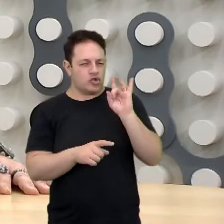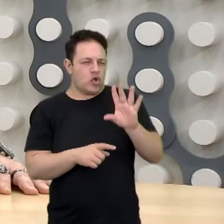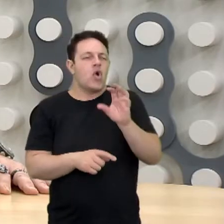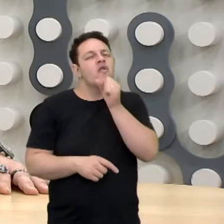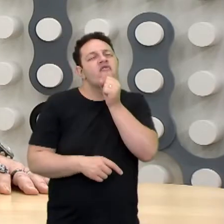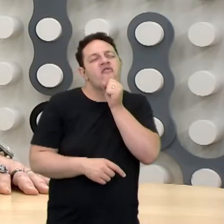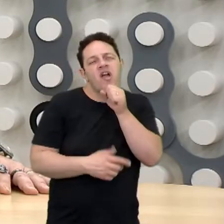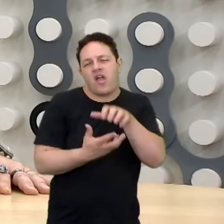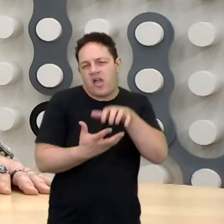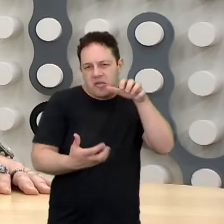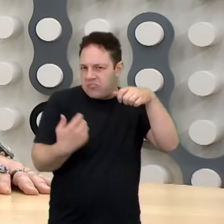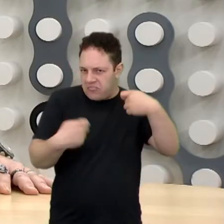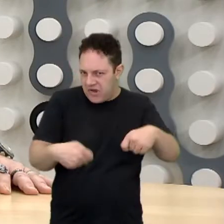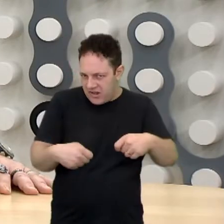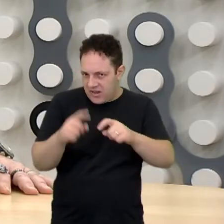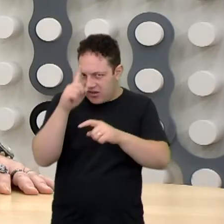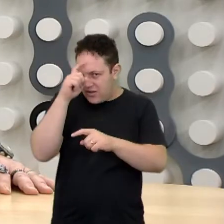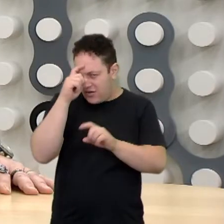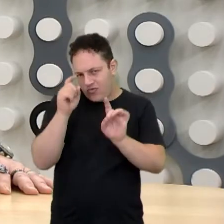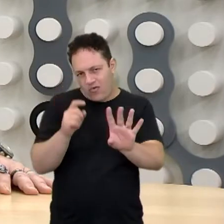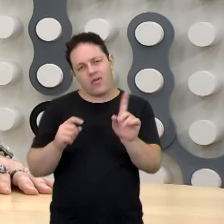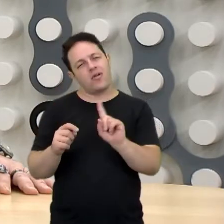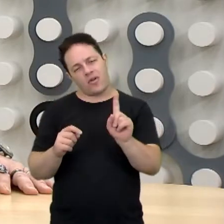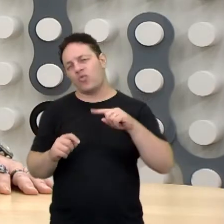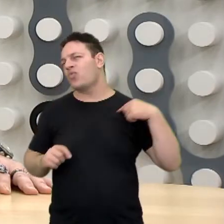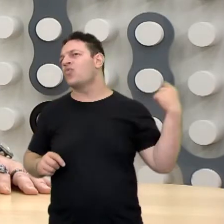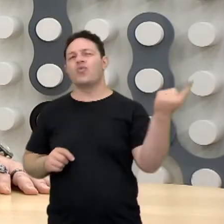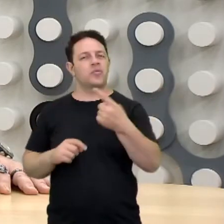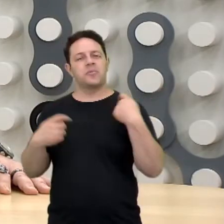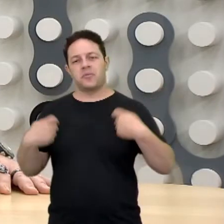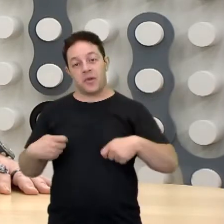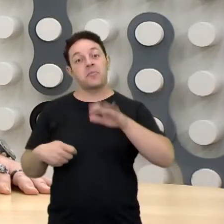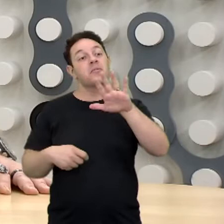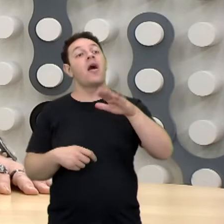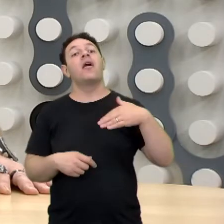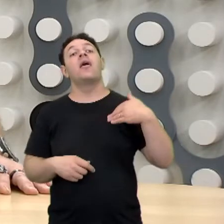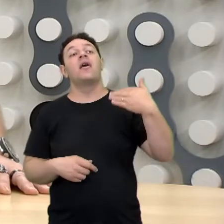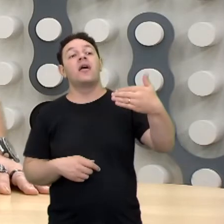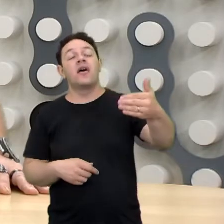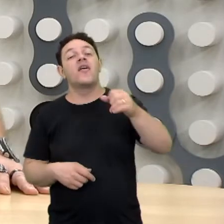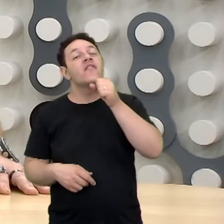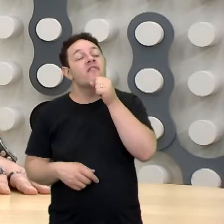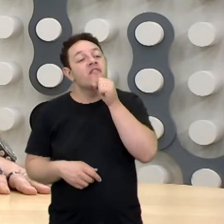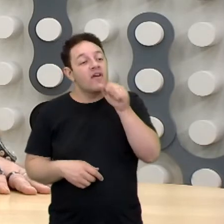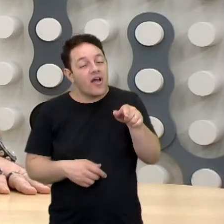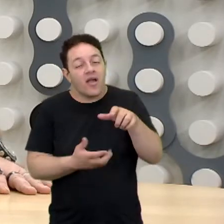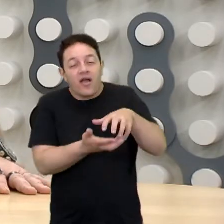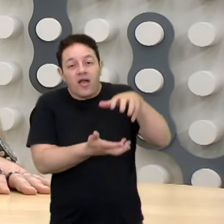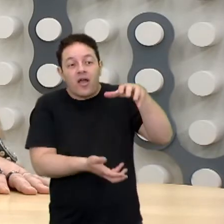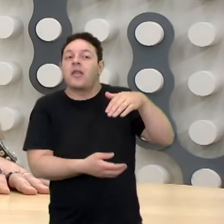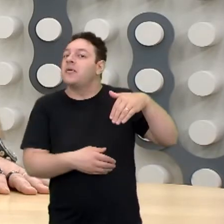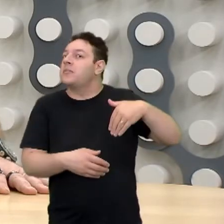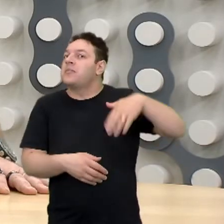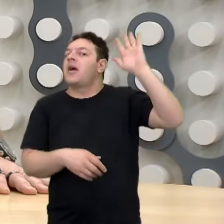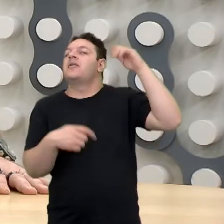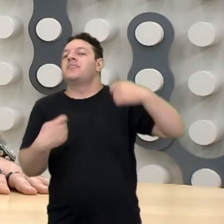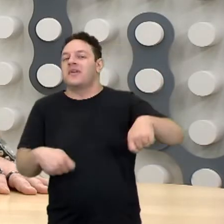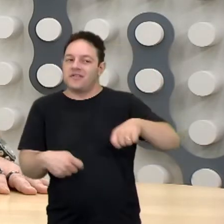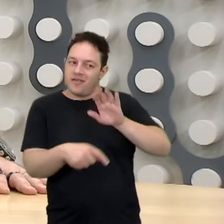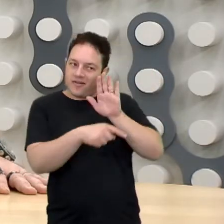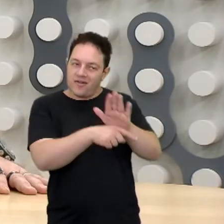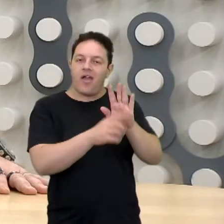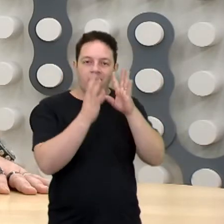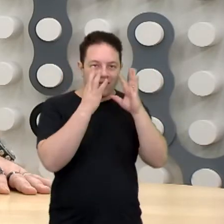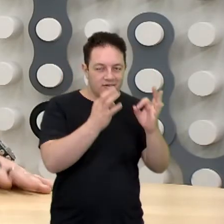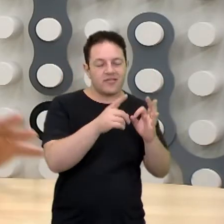faixa idosa é o que mais precisa de atendimento, né, médico, em qualquer parte do planeta, tá certo? E